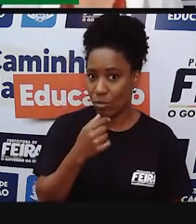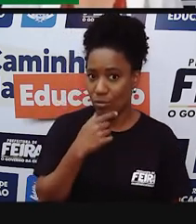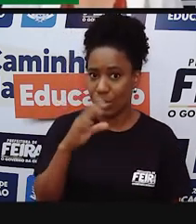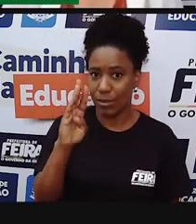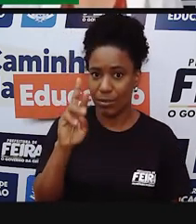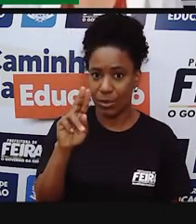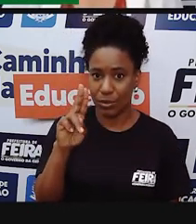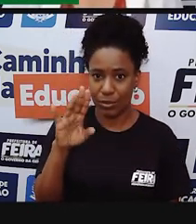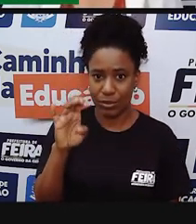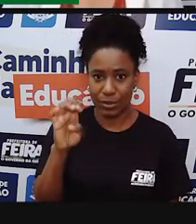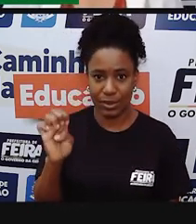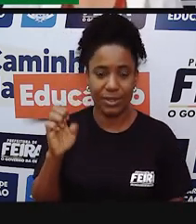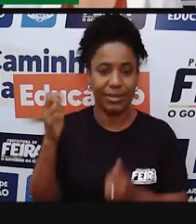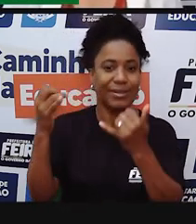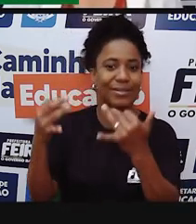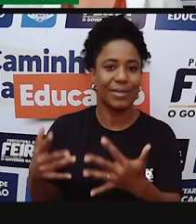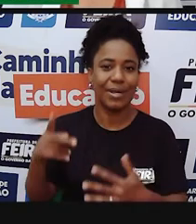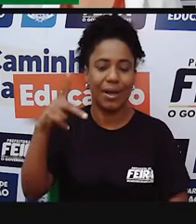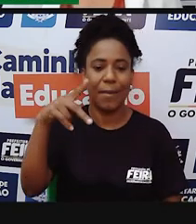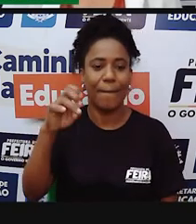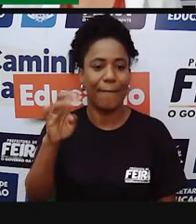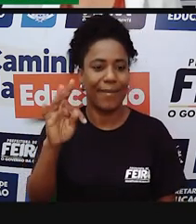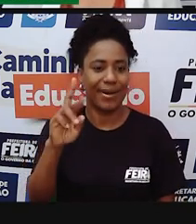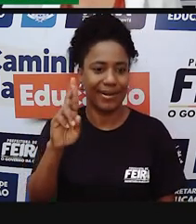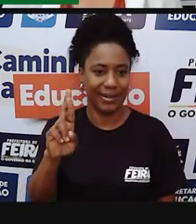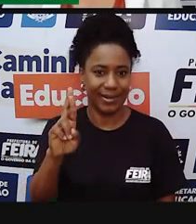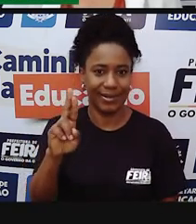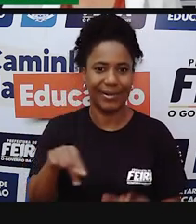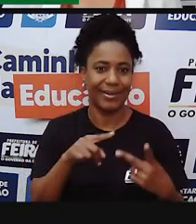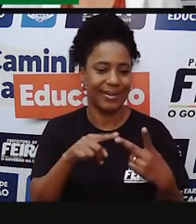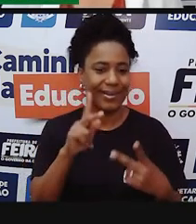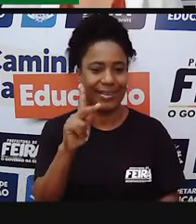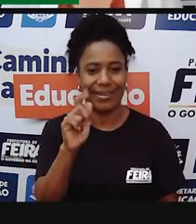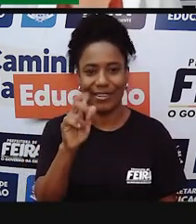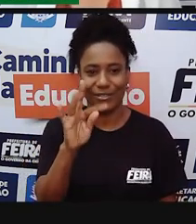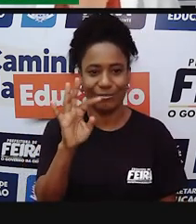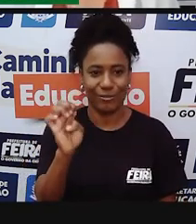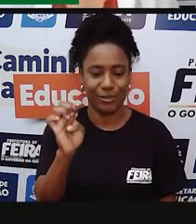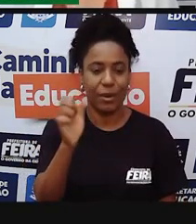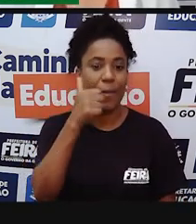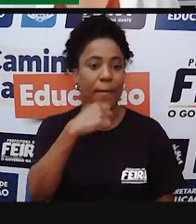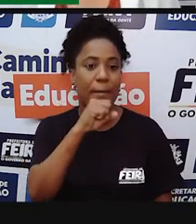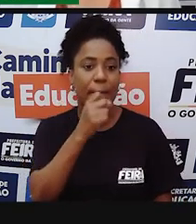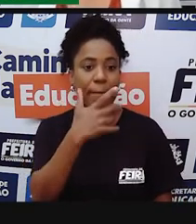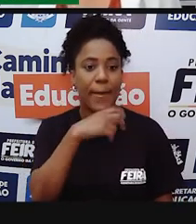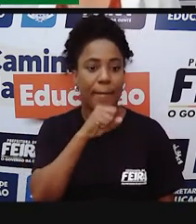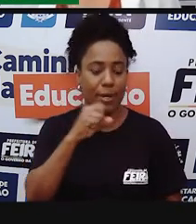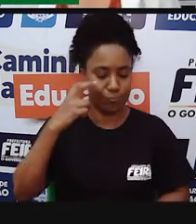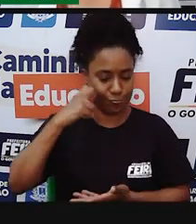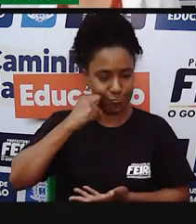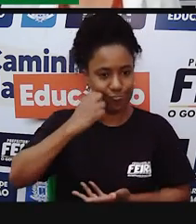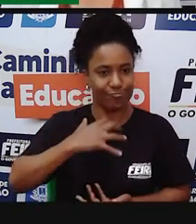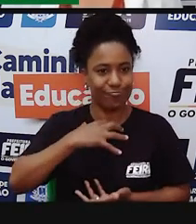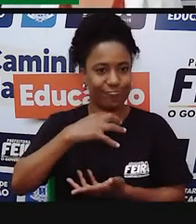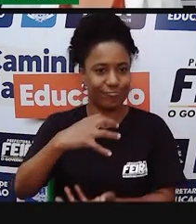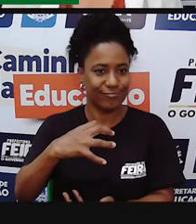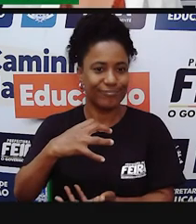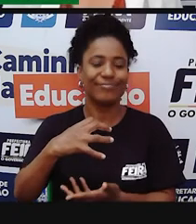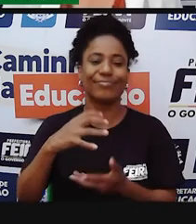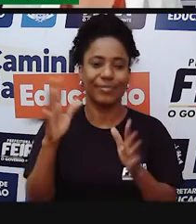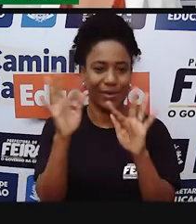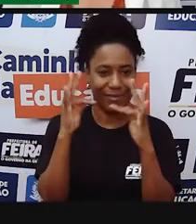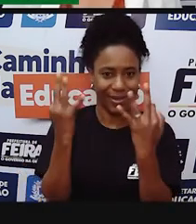pensa e queijos são os pais adotivos dele e ele tem um irmão chamado Johnny